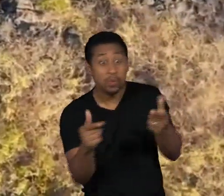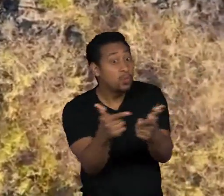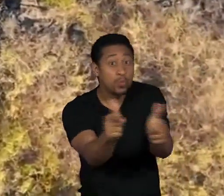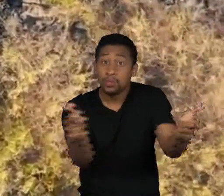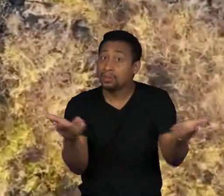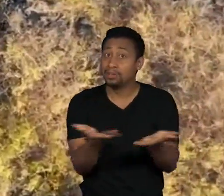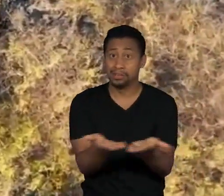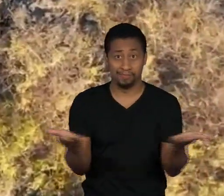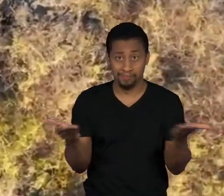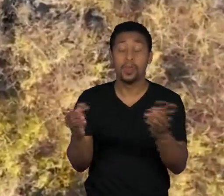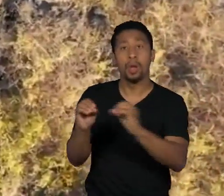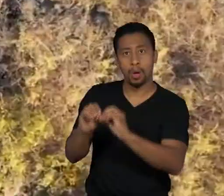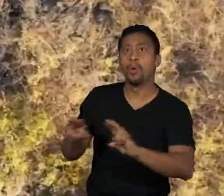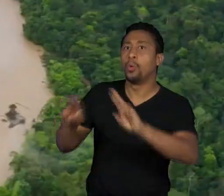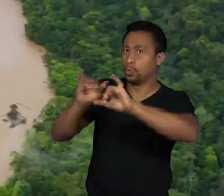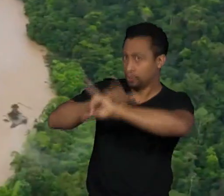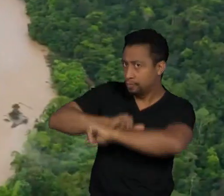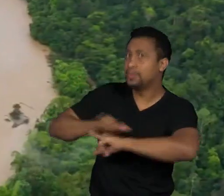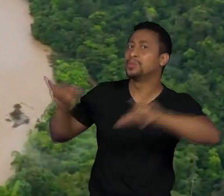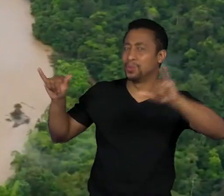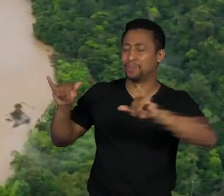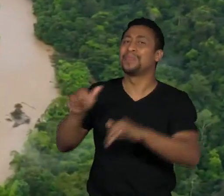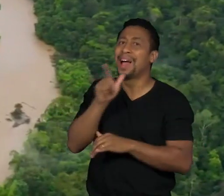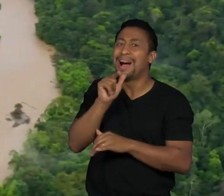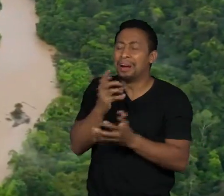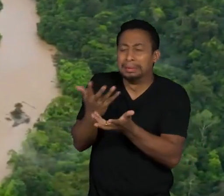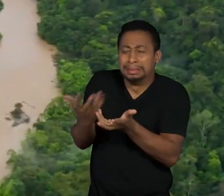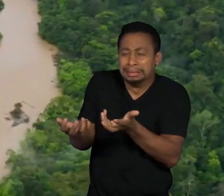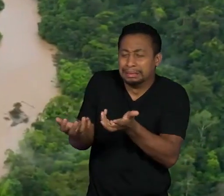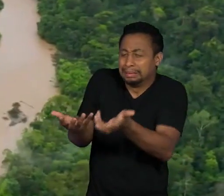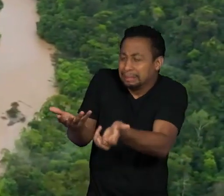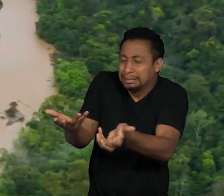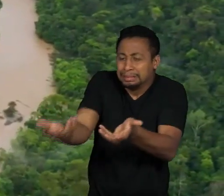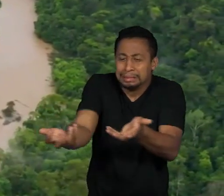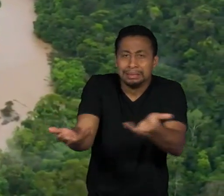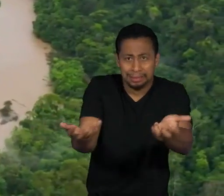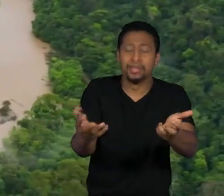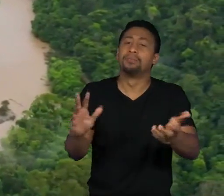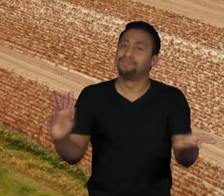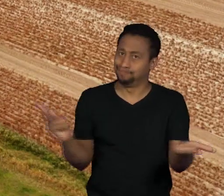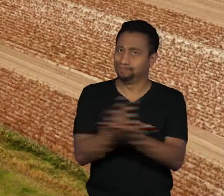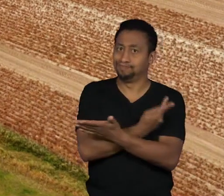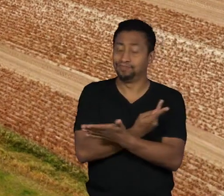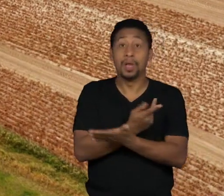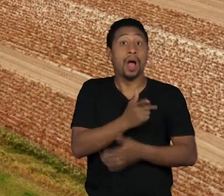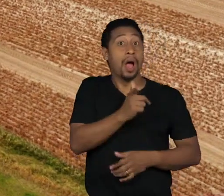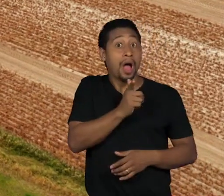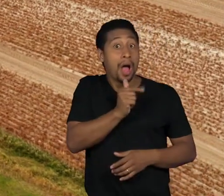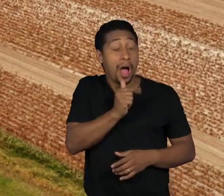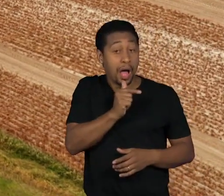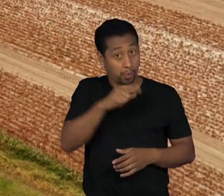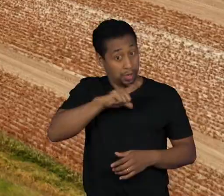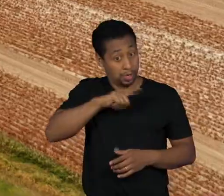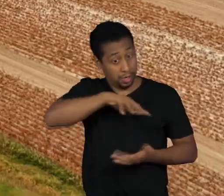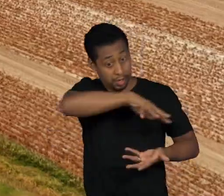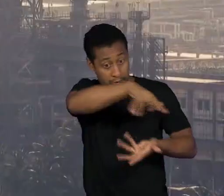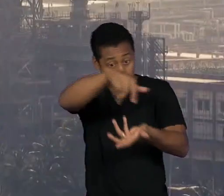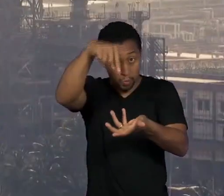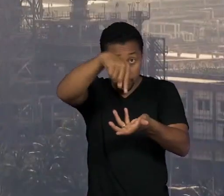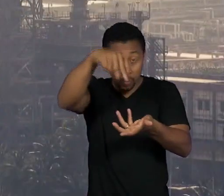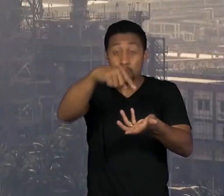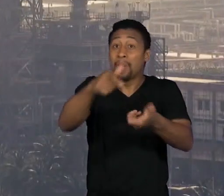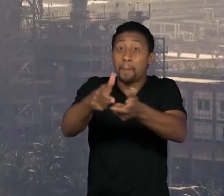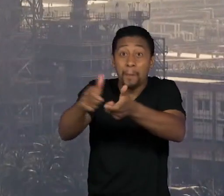perda de áreas úmidas no planeta e lembra que quase toda a água disponível é consumida pela agricultura